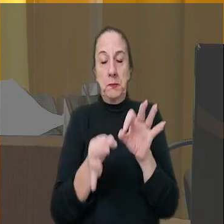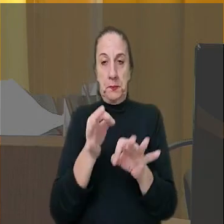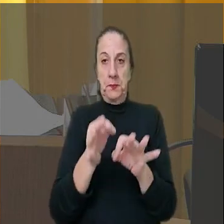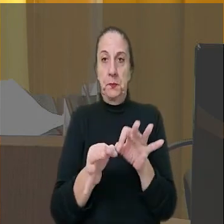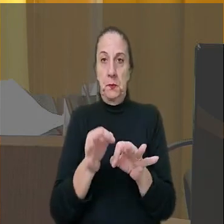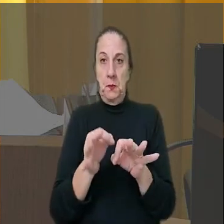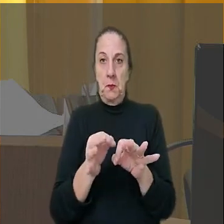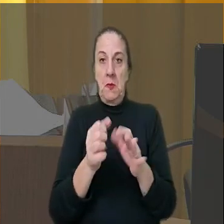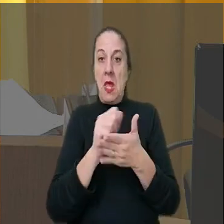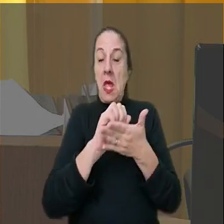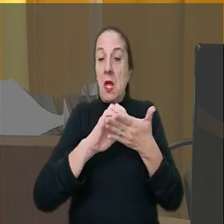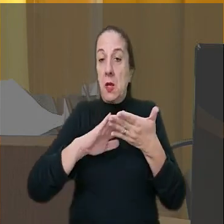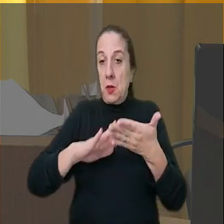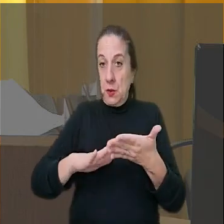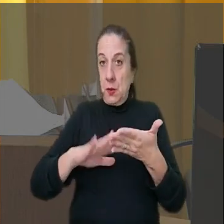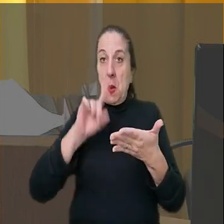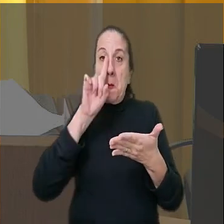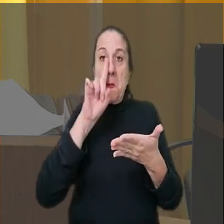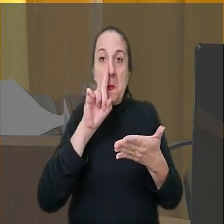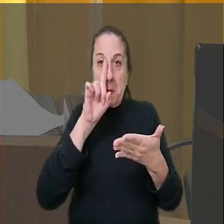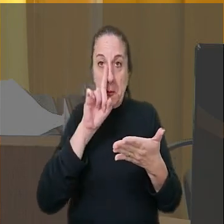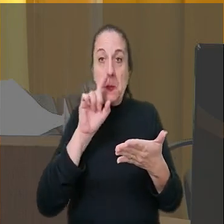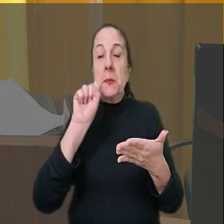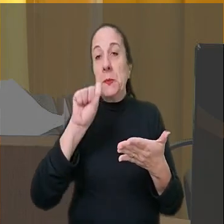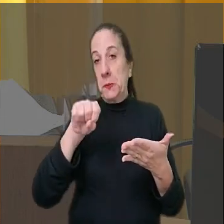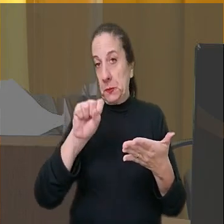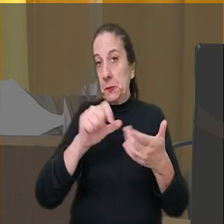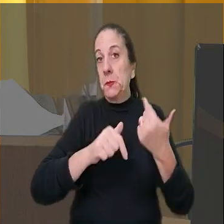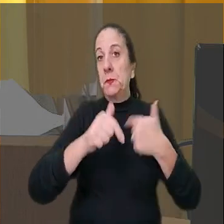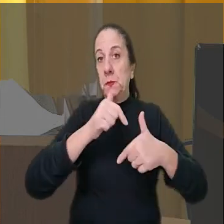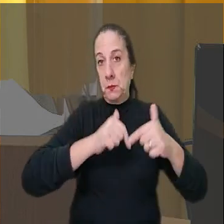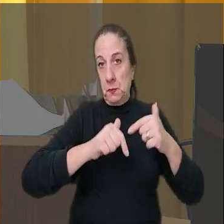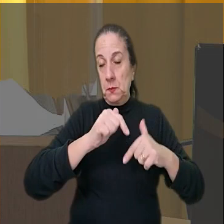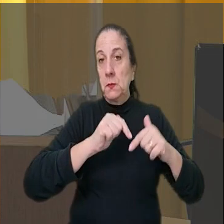jurisprudência, atividade de risco,